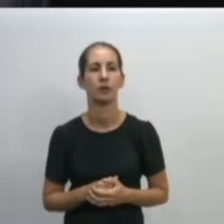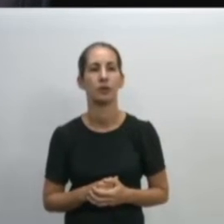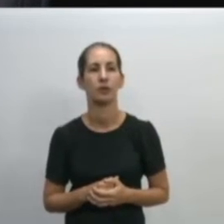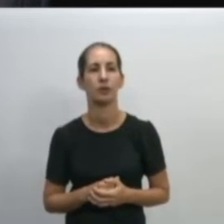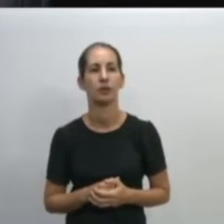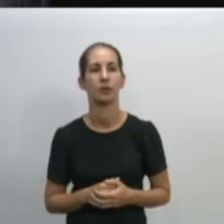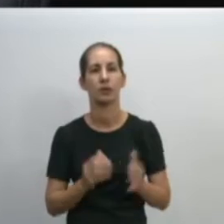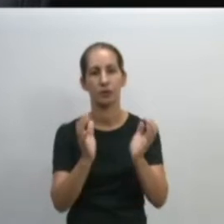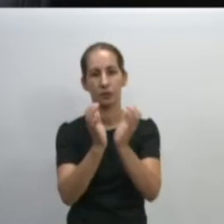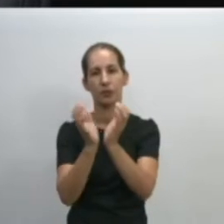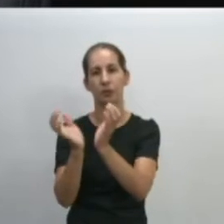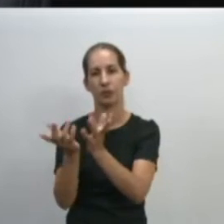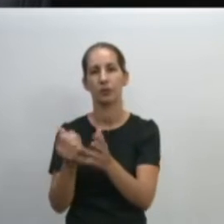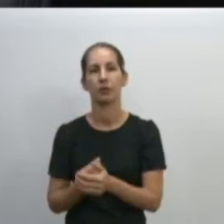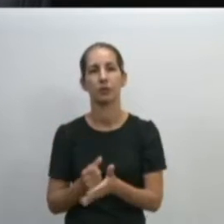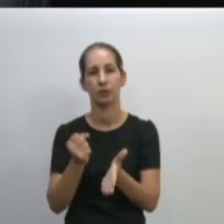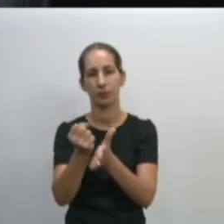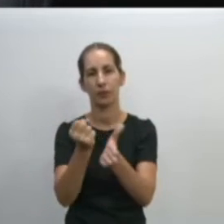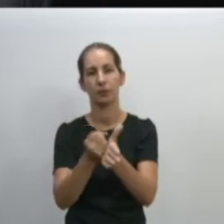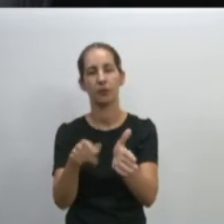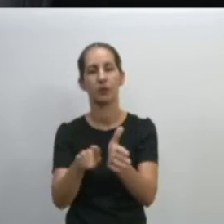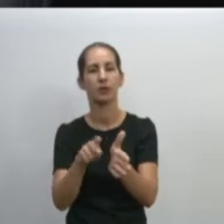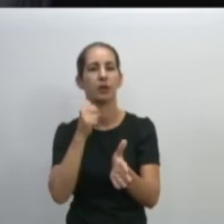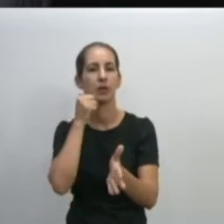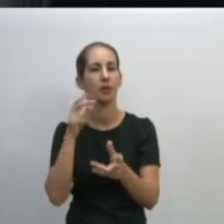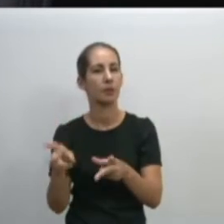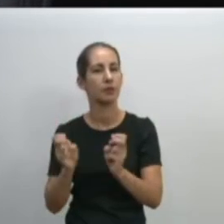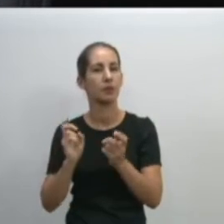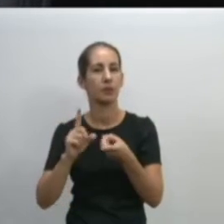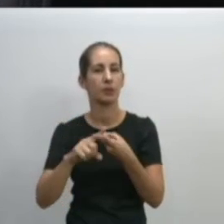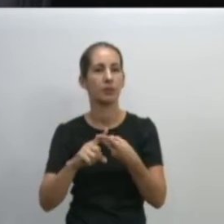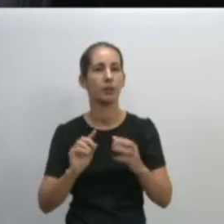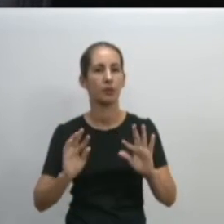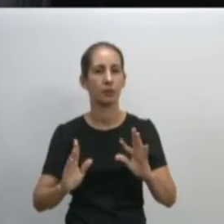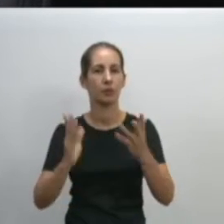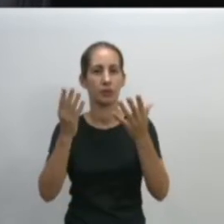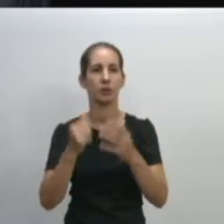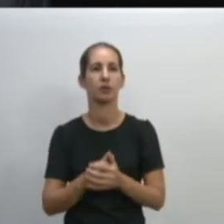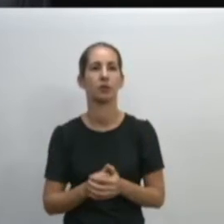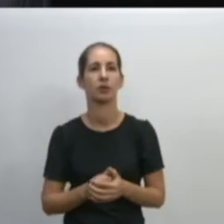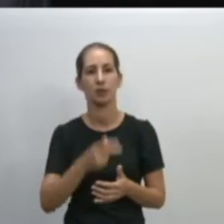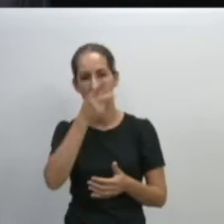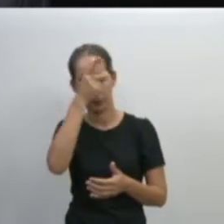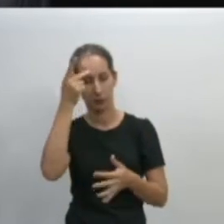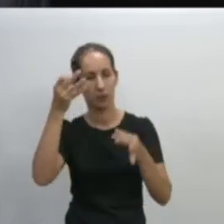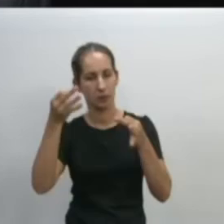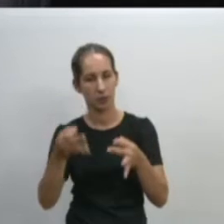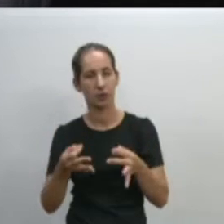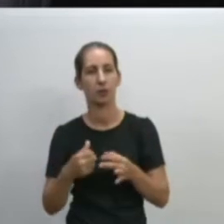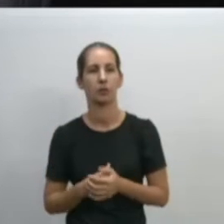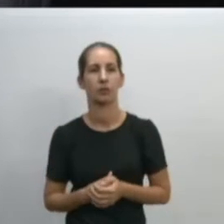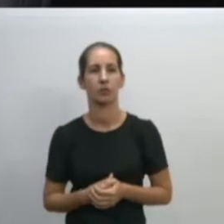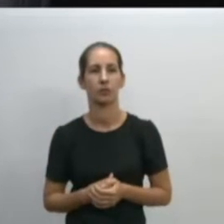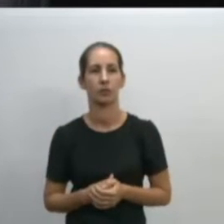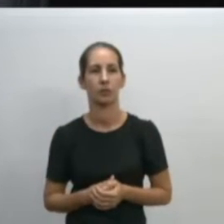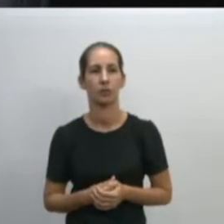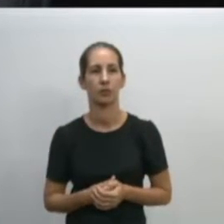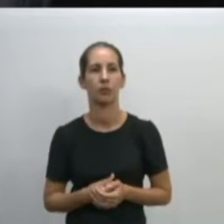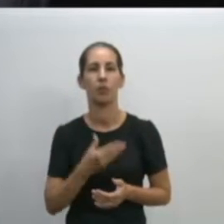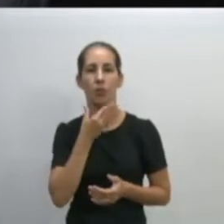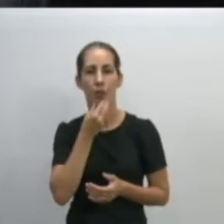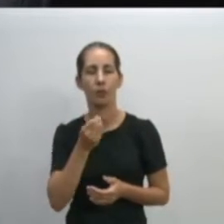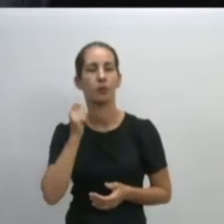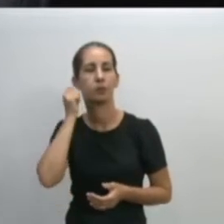instruído com os elementos imprescindíveis à concessão do título. Percebo também que o homenageado é a pessoa que faz jus, haja vista ser um homem,